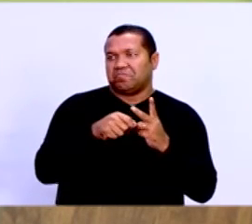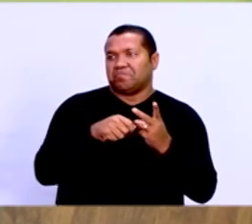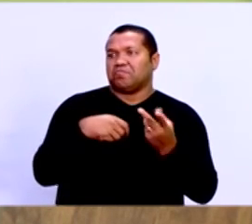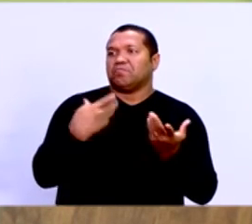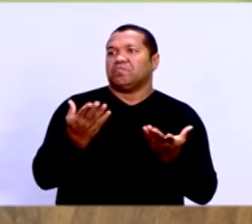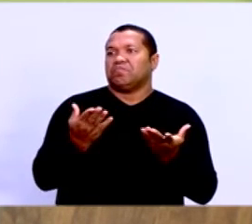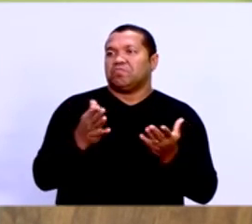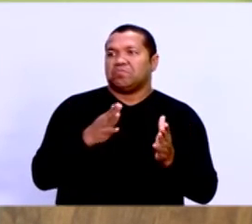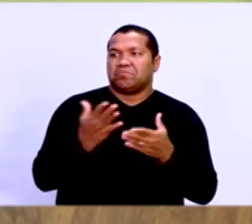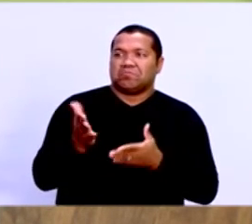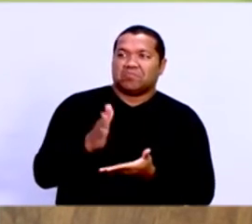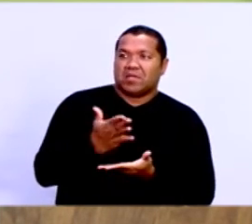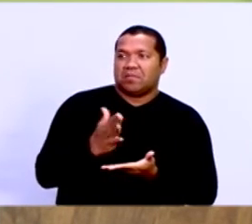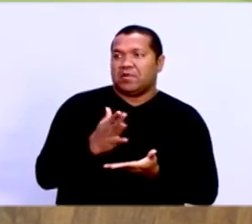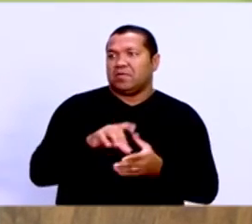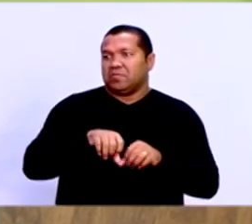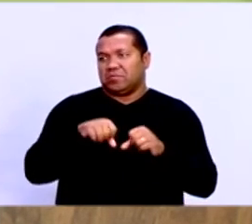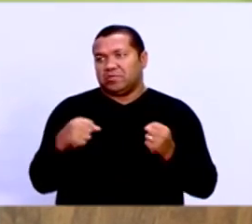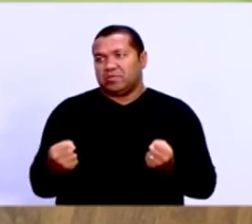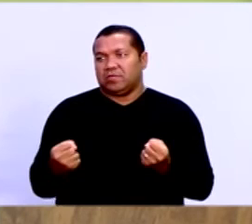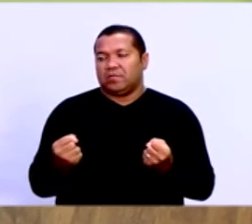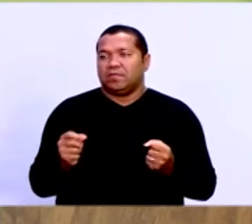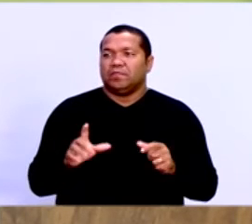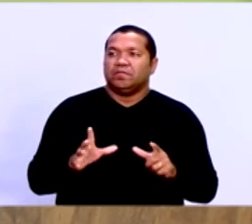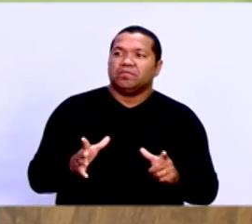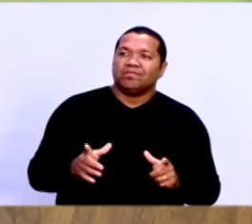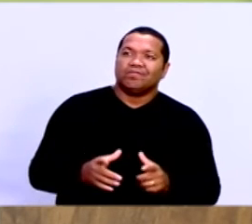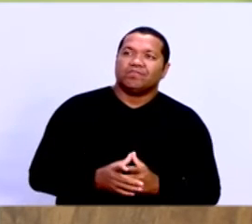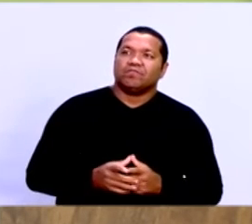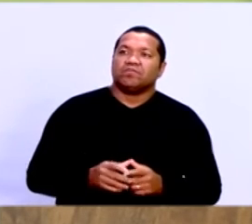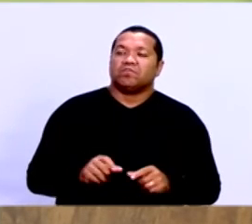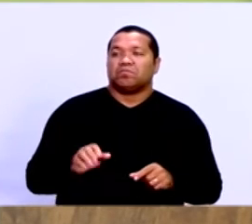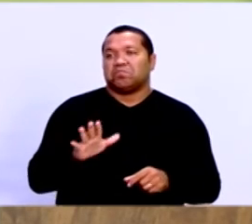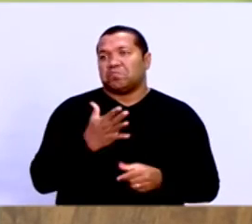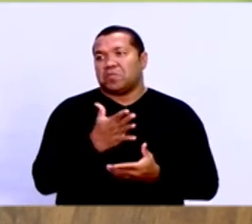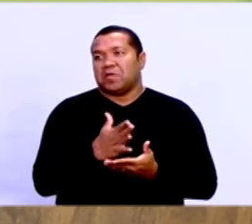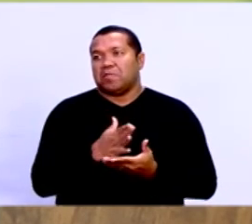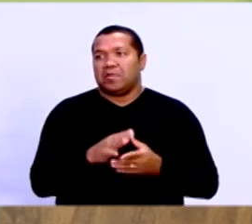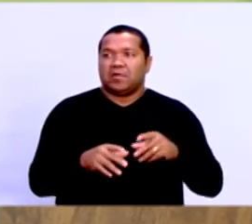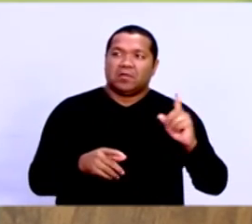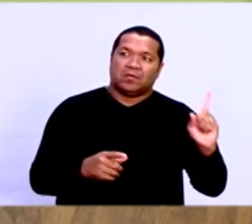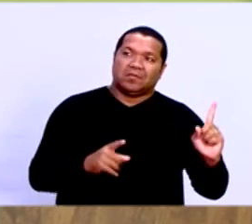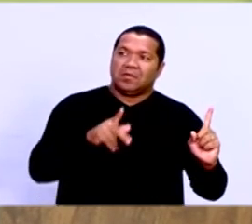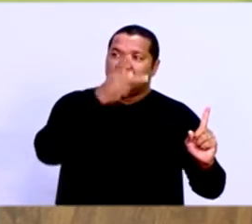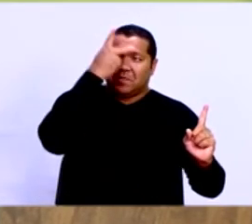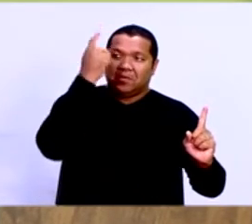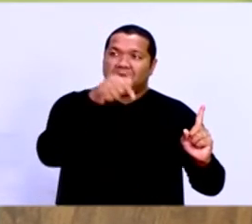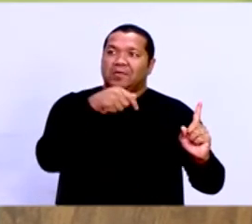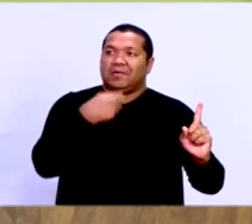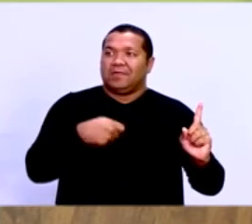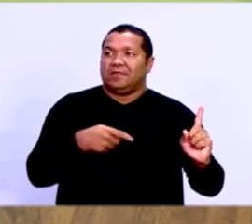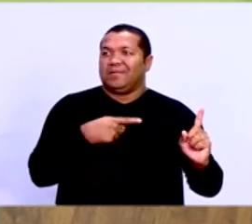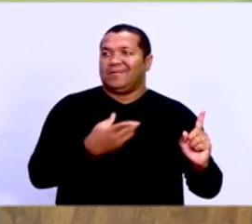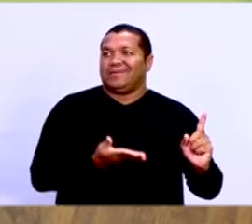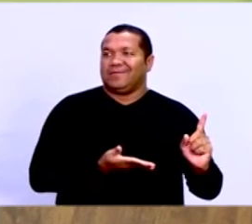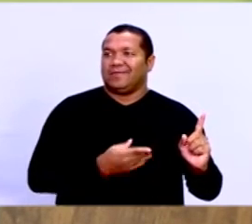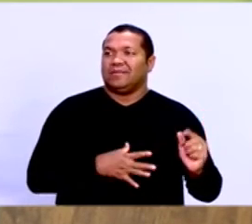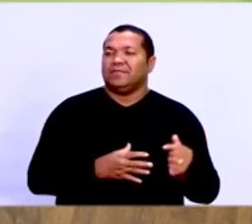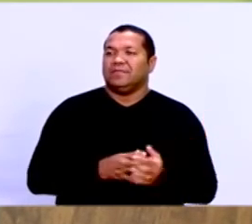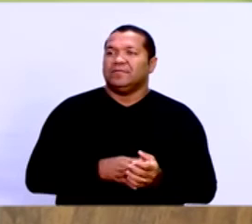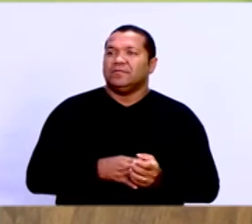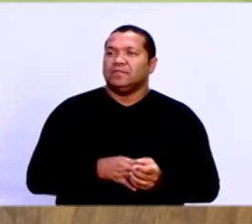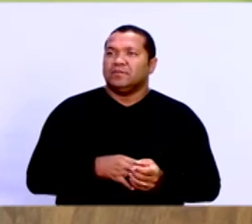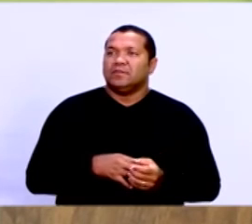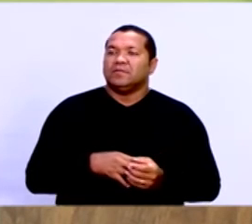depende do sistema depende né do seu cliente depende do que ele vai precisar a parte de